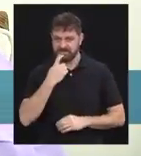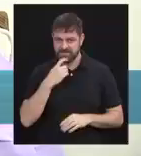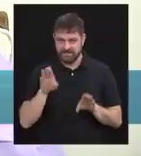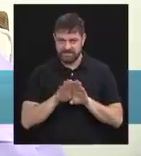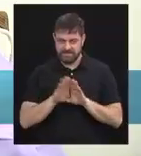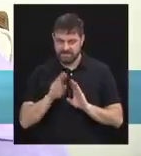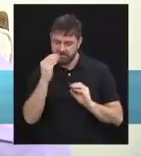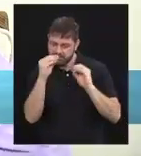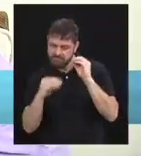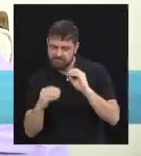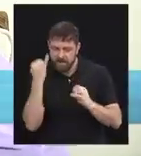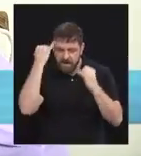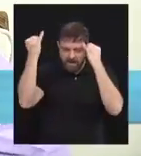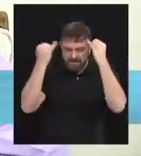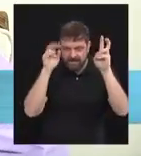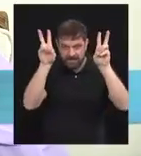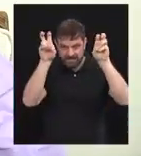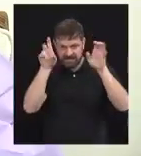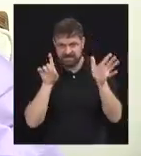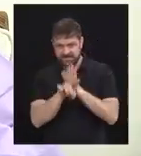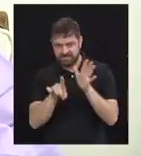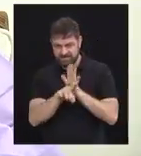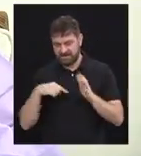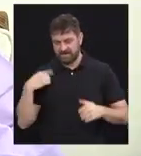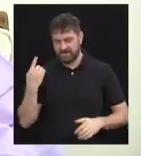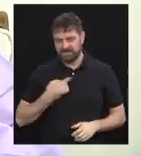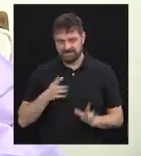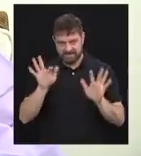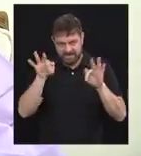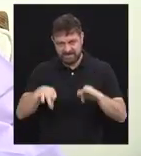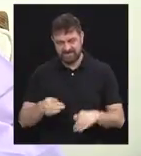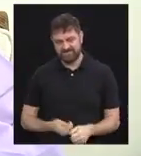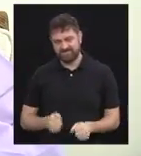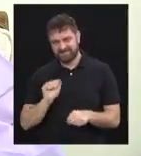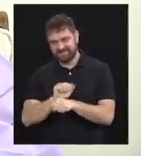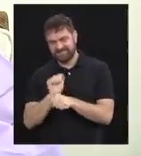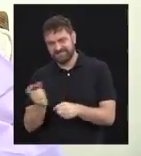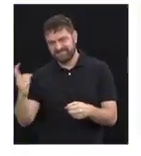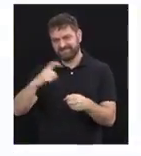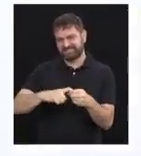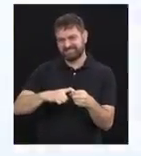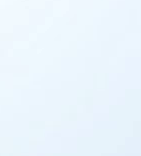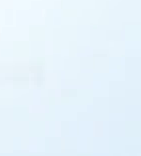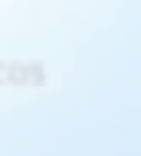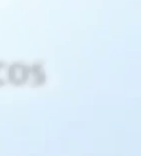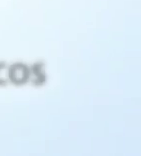e dar lá a sua ideia de temas, perguntas. A gente fica por aqui e até o próximo programa.